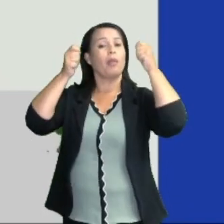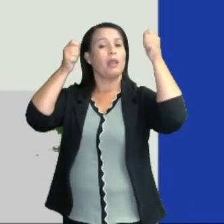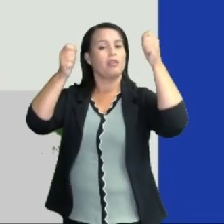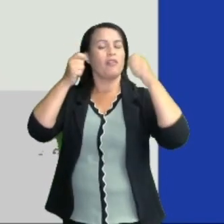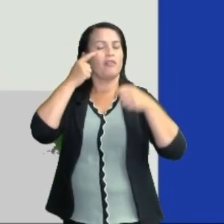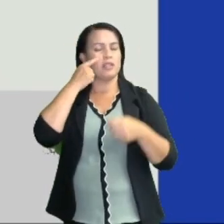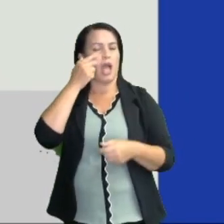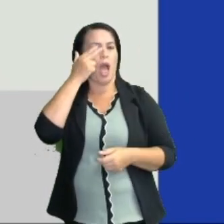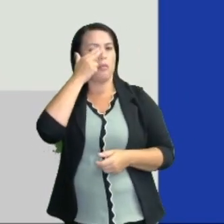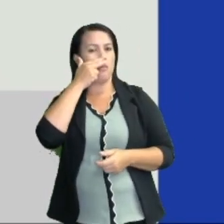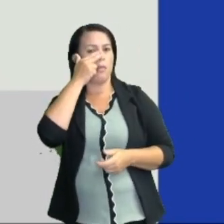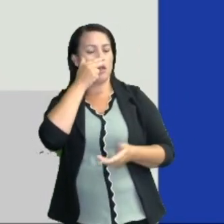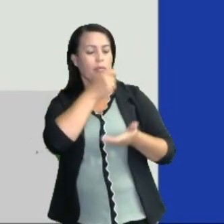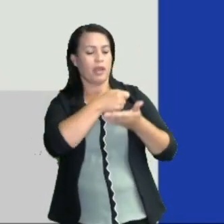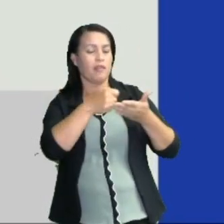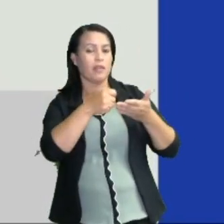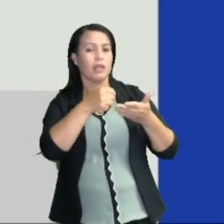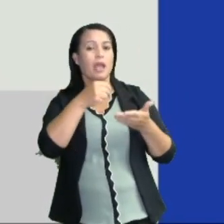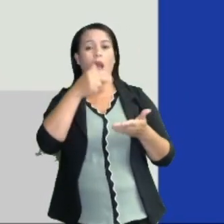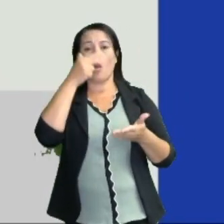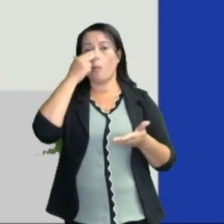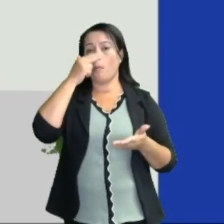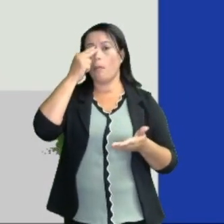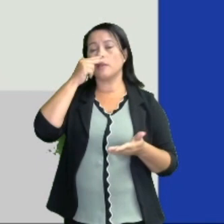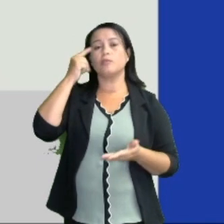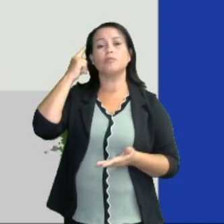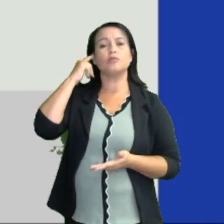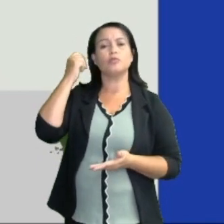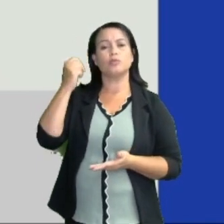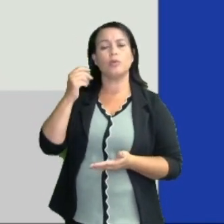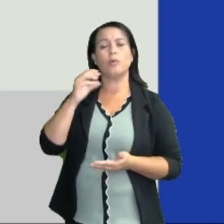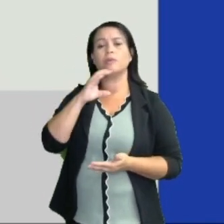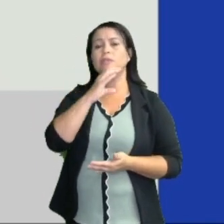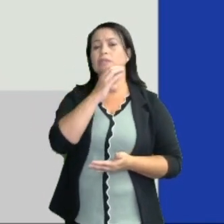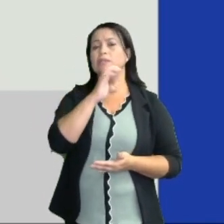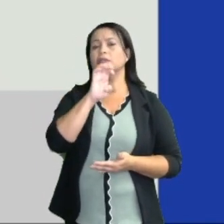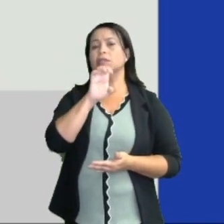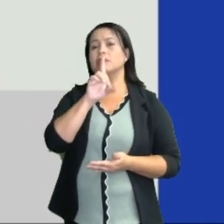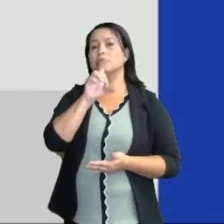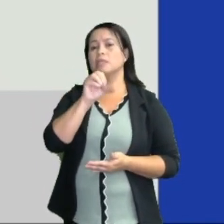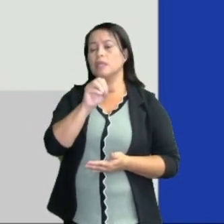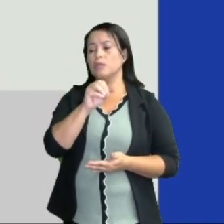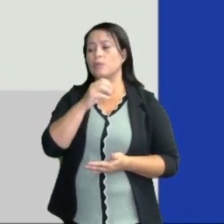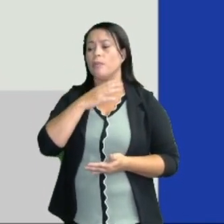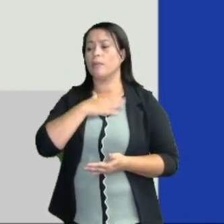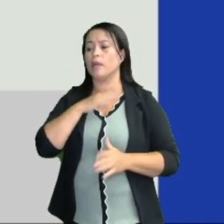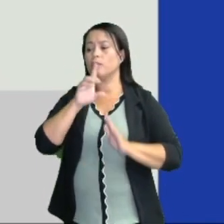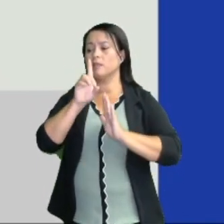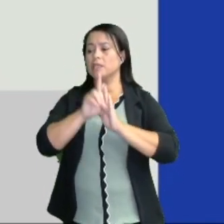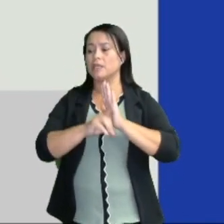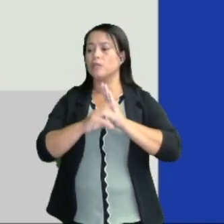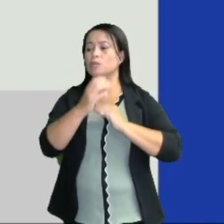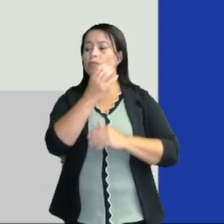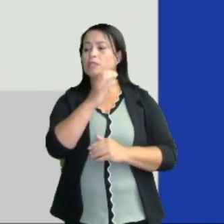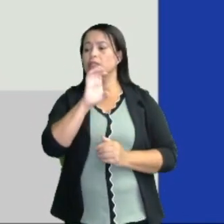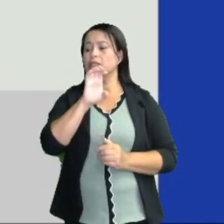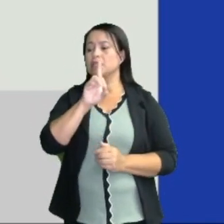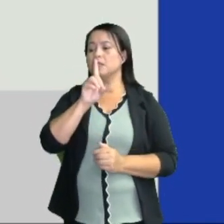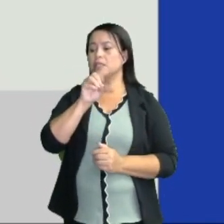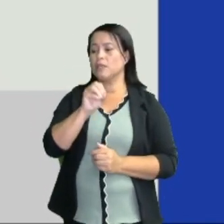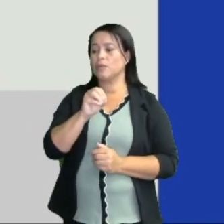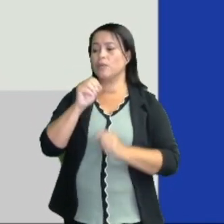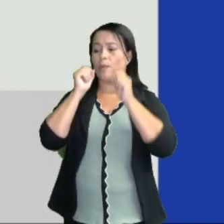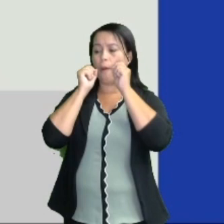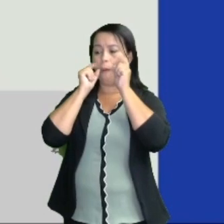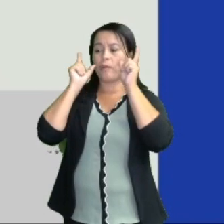tá certo? E mesmo som. Cedo o meu direito e cedo que eu acordei, tá certo? Cedo o